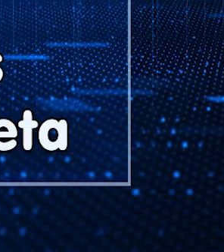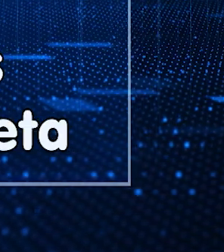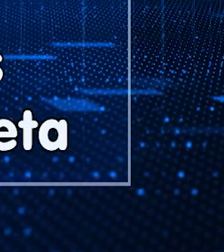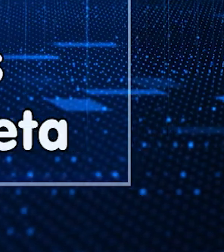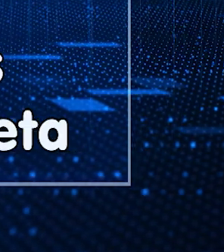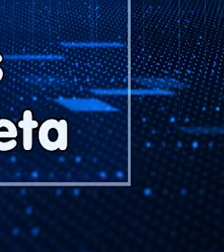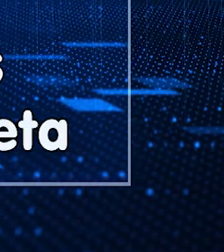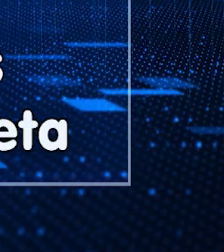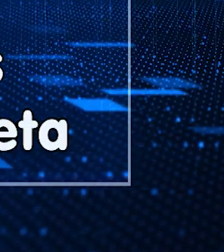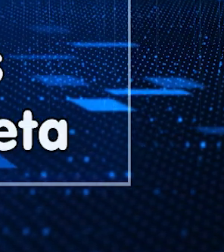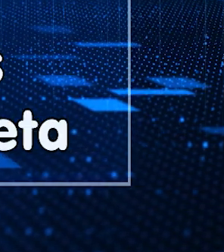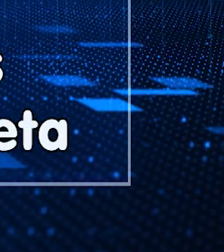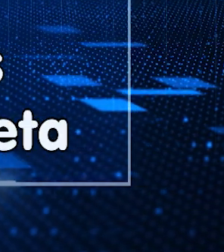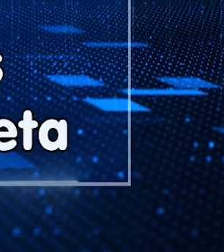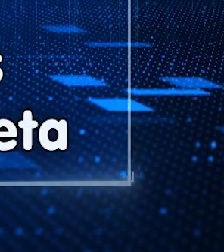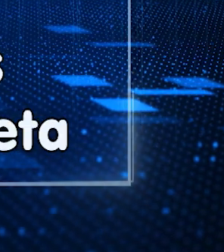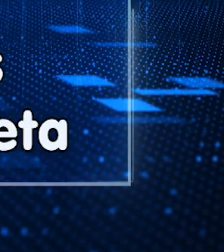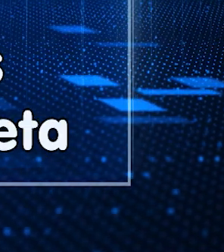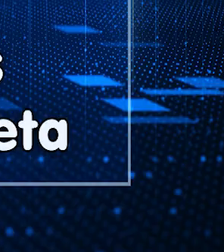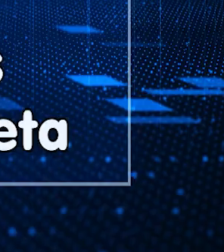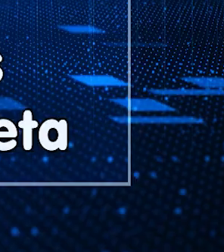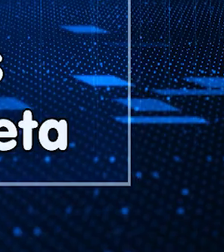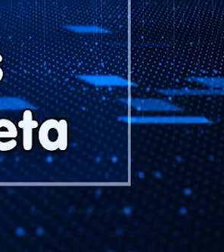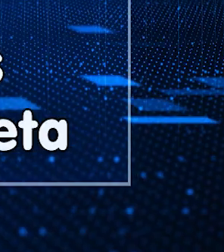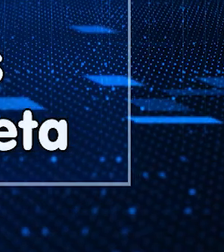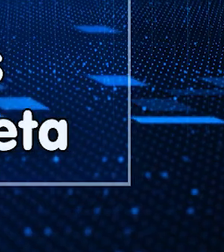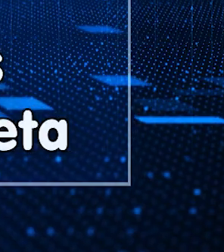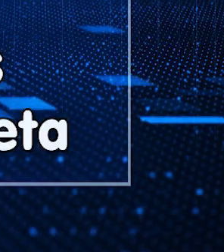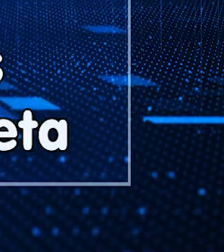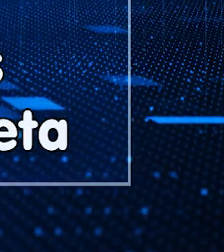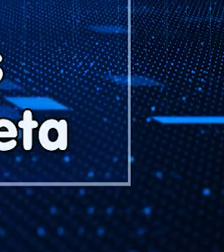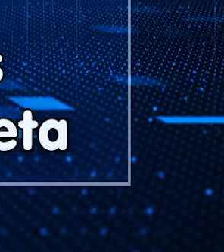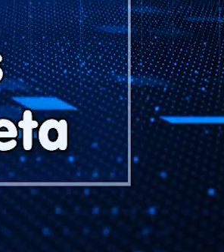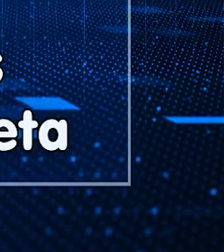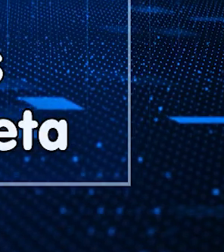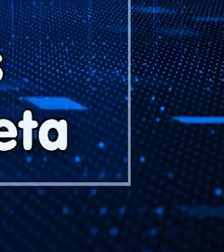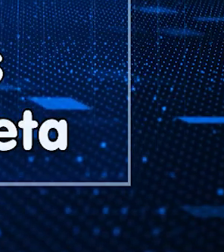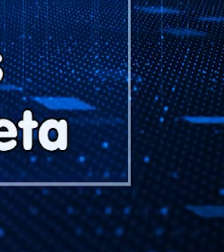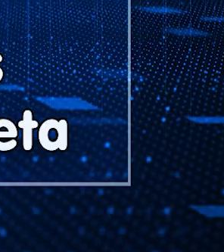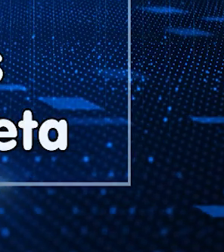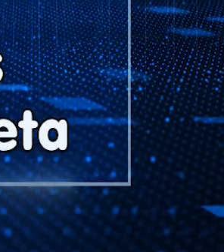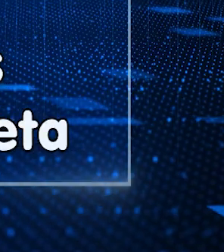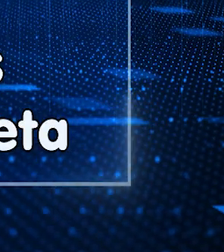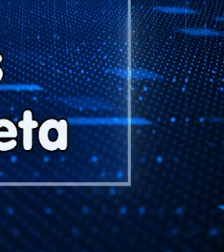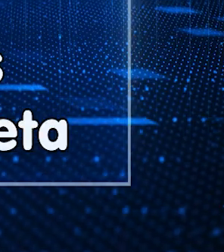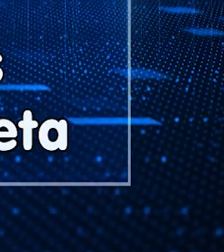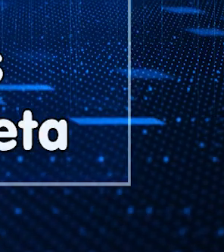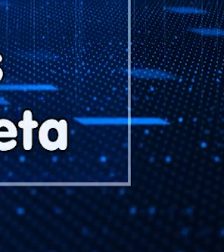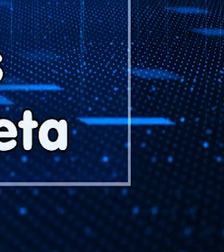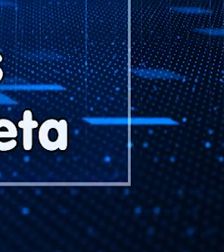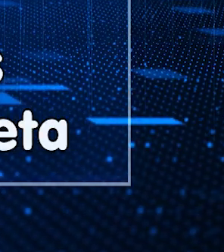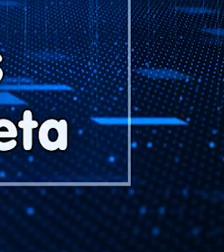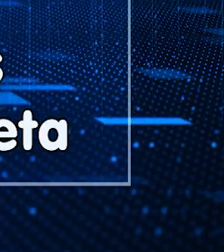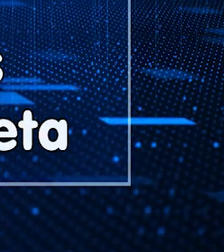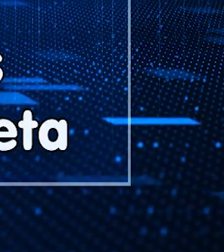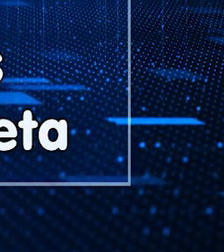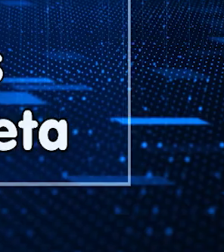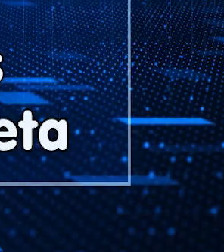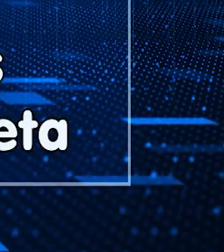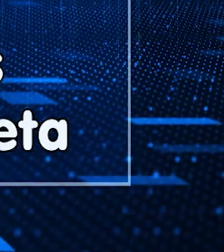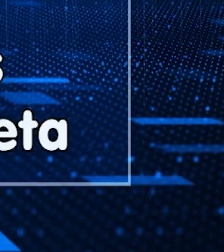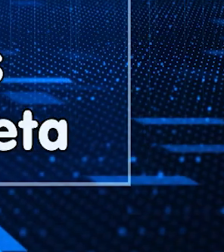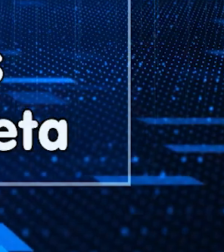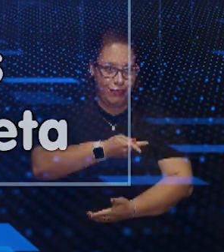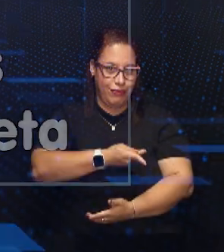Também colocamos aí as redes sociais do vereador e o telefone também do gabinete, caso você queira entrar em contato com o